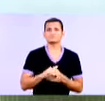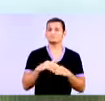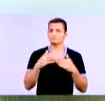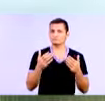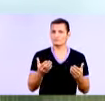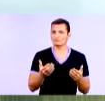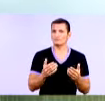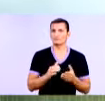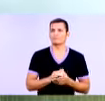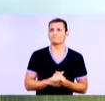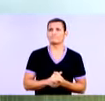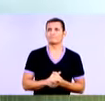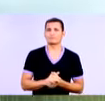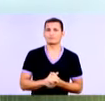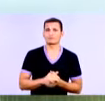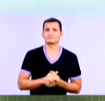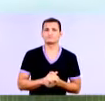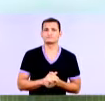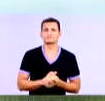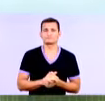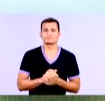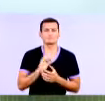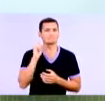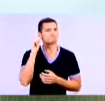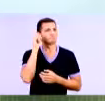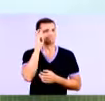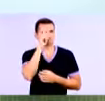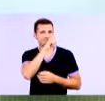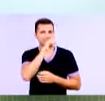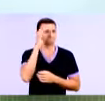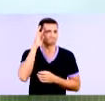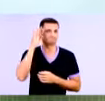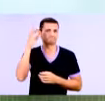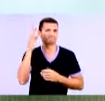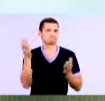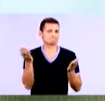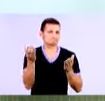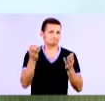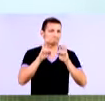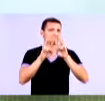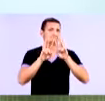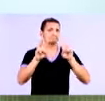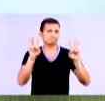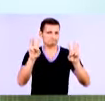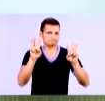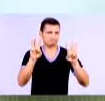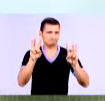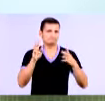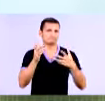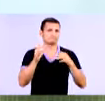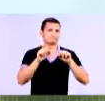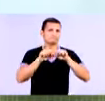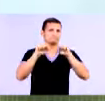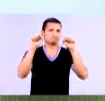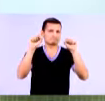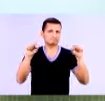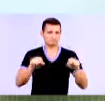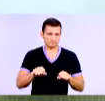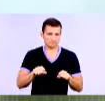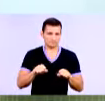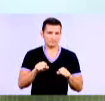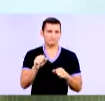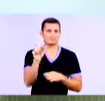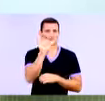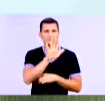sentido, fica difícil nós imaginarmos hoje sites bem elaborados, sistemas, interfaces